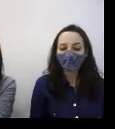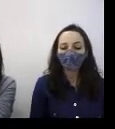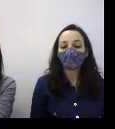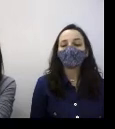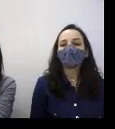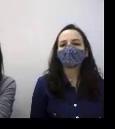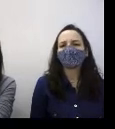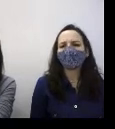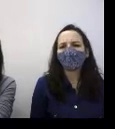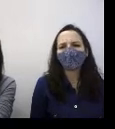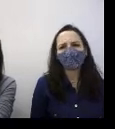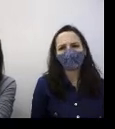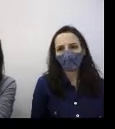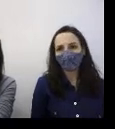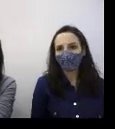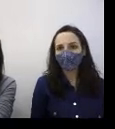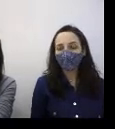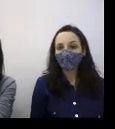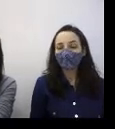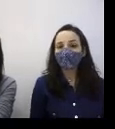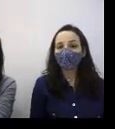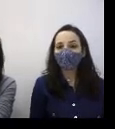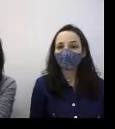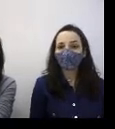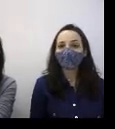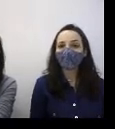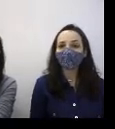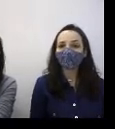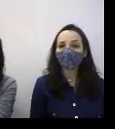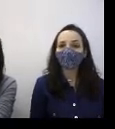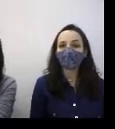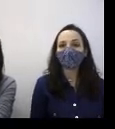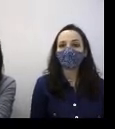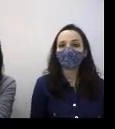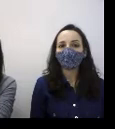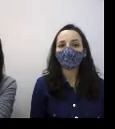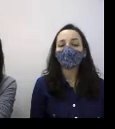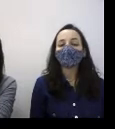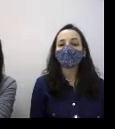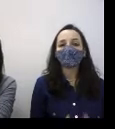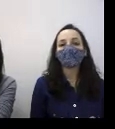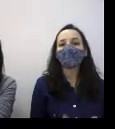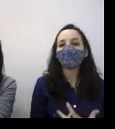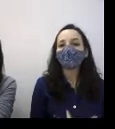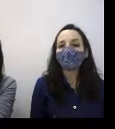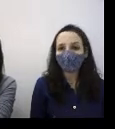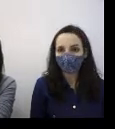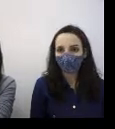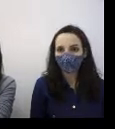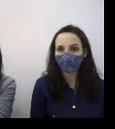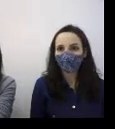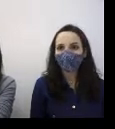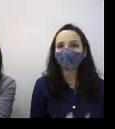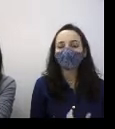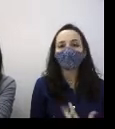nada, dificuldade para amar e trabalhar. São situações, como a gente começou já dizendo, que nos